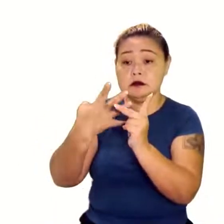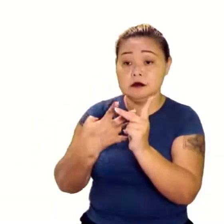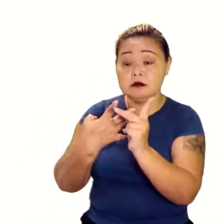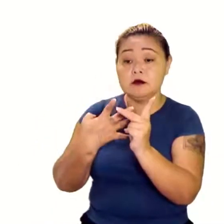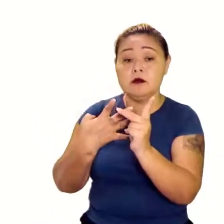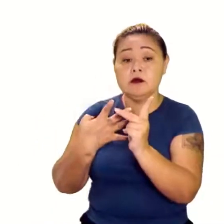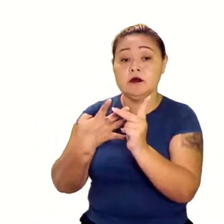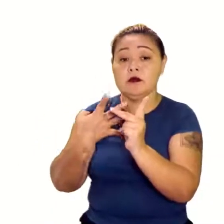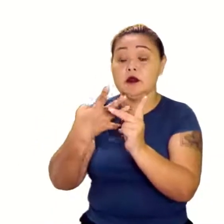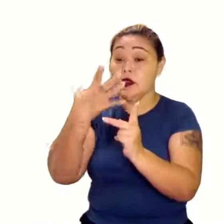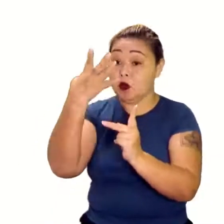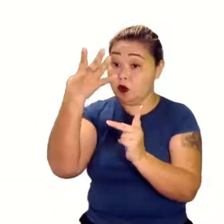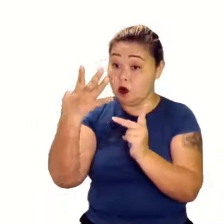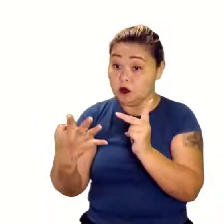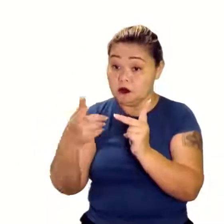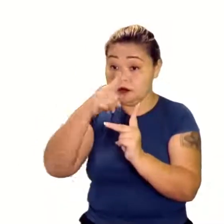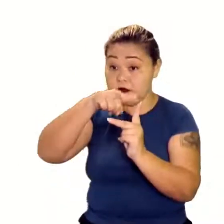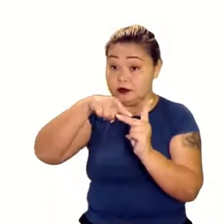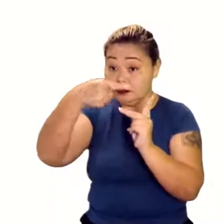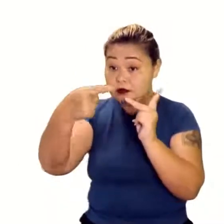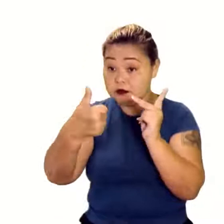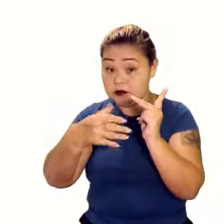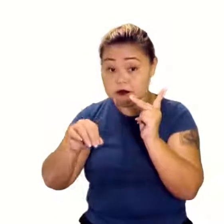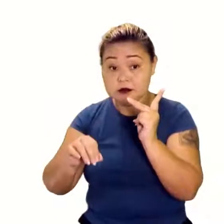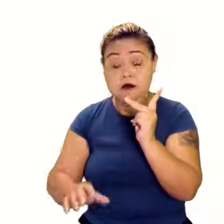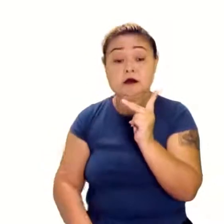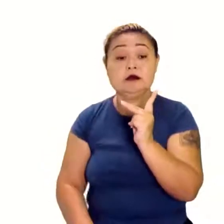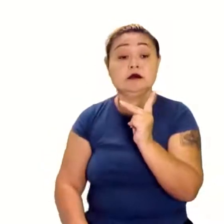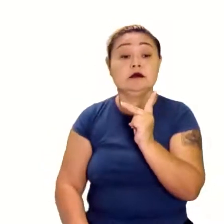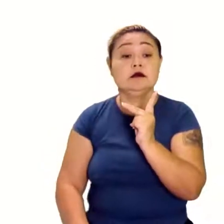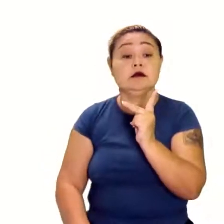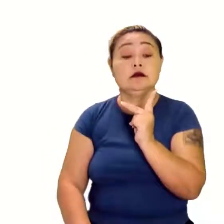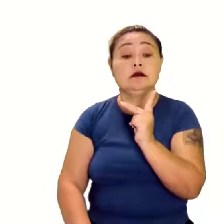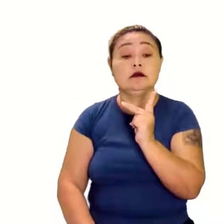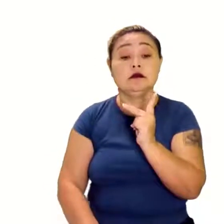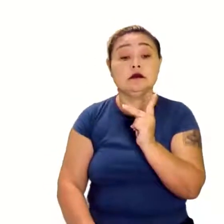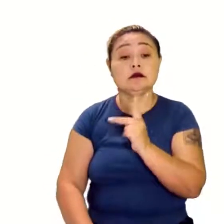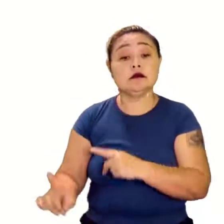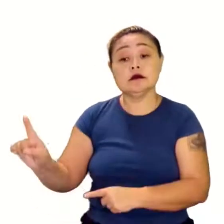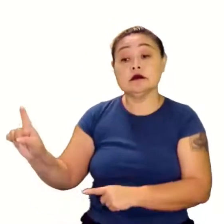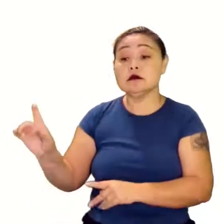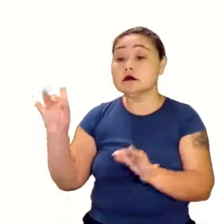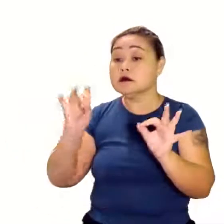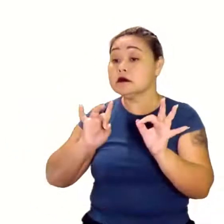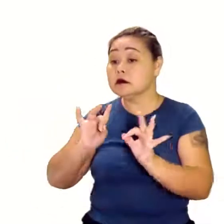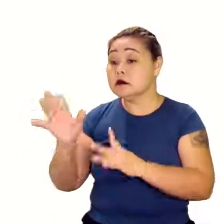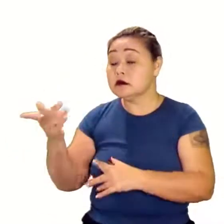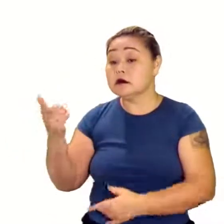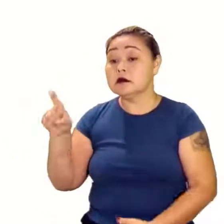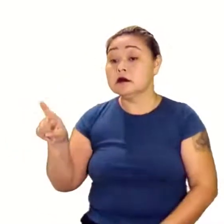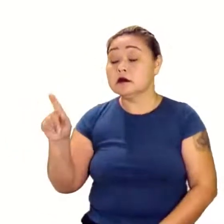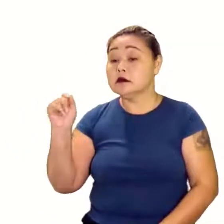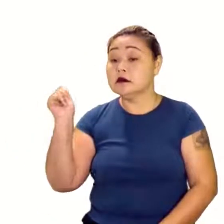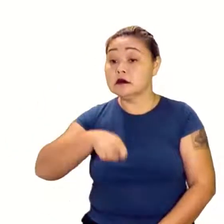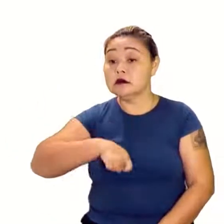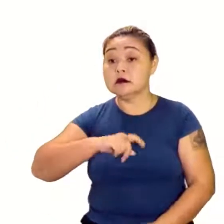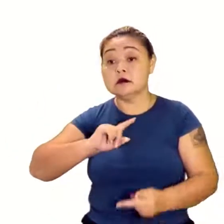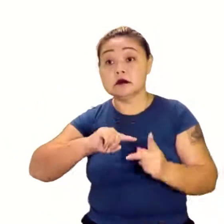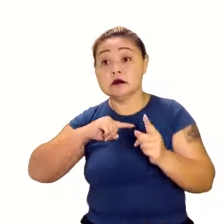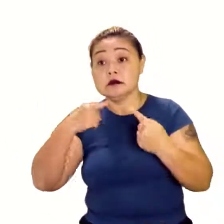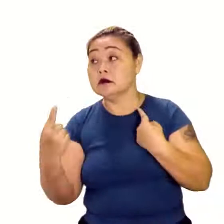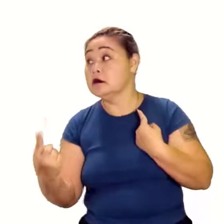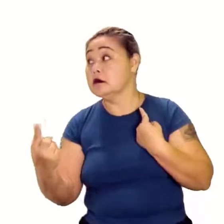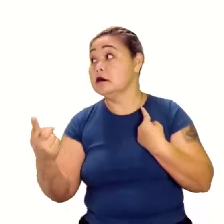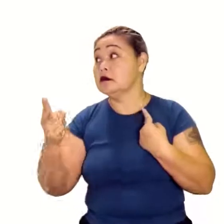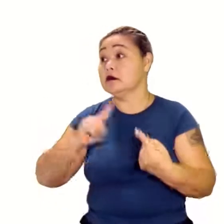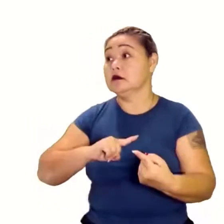raiz quarta de 10. É verdade. Né? Mas tá bom, tudo bem. Então, isso aí é só pra gente ver que tem a possibilidade de ir